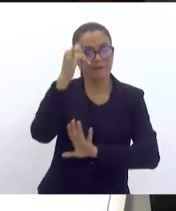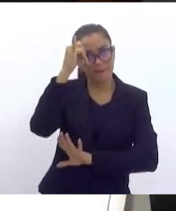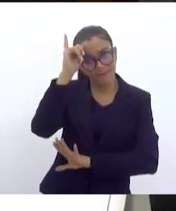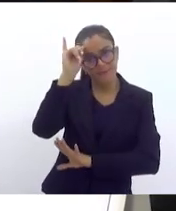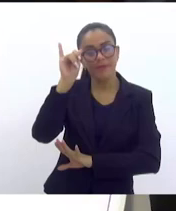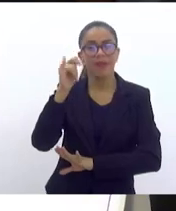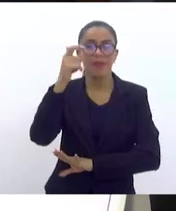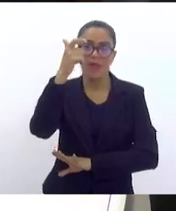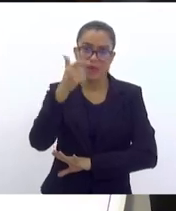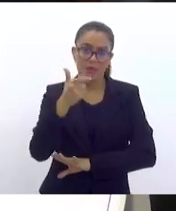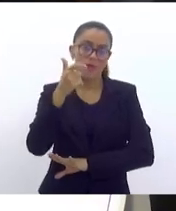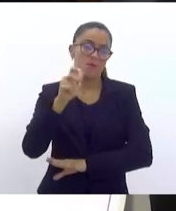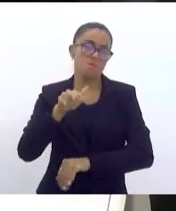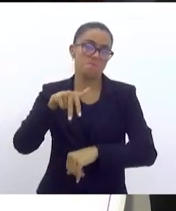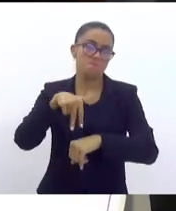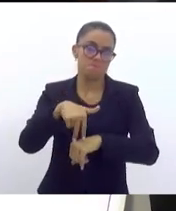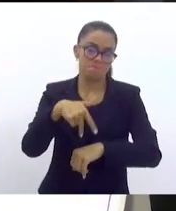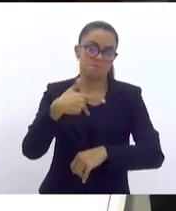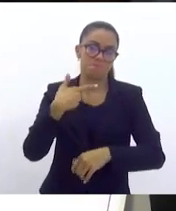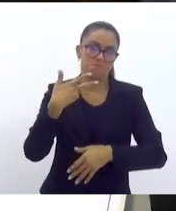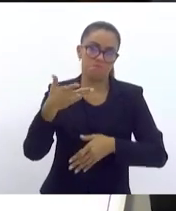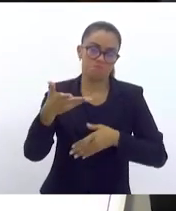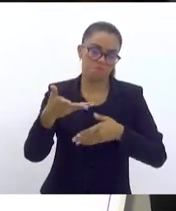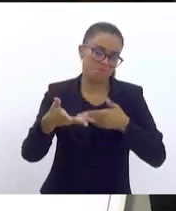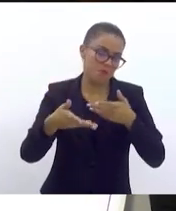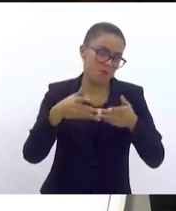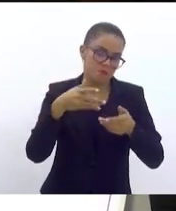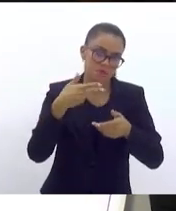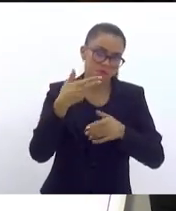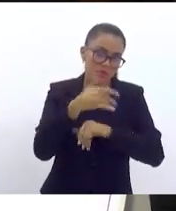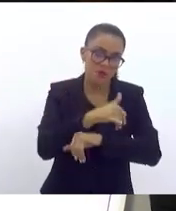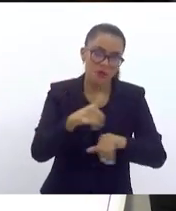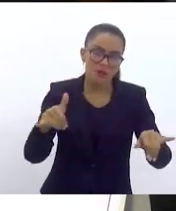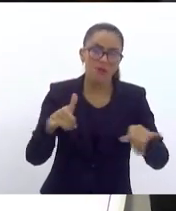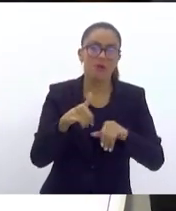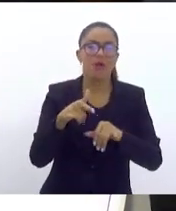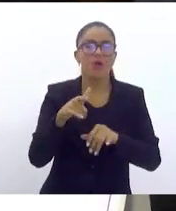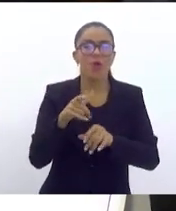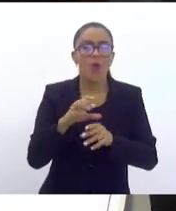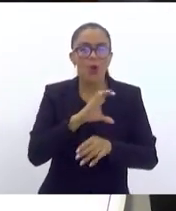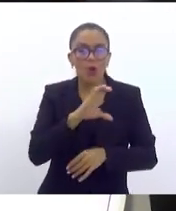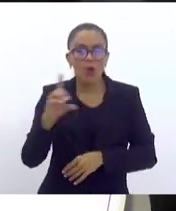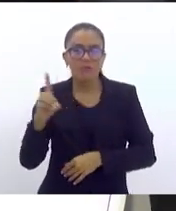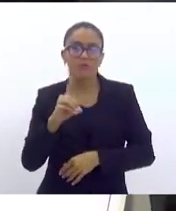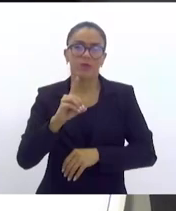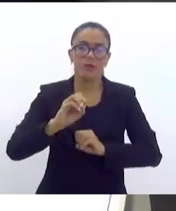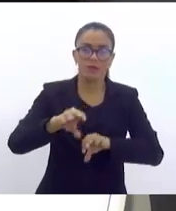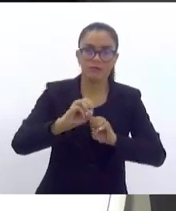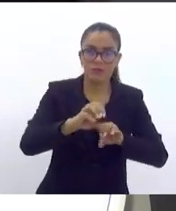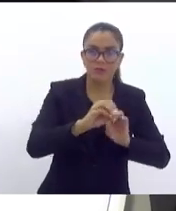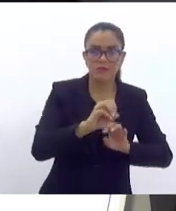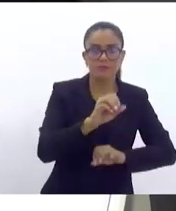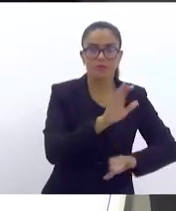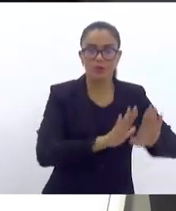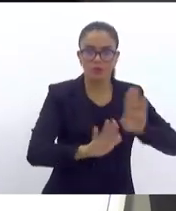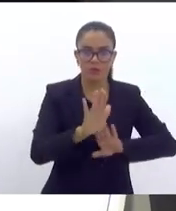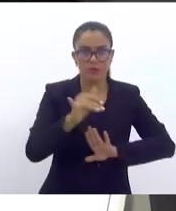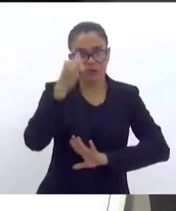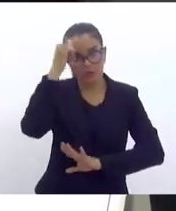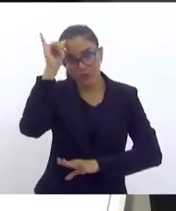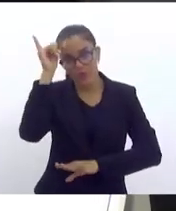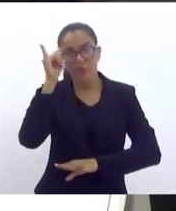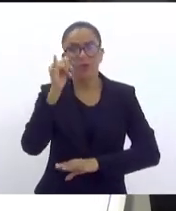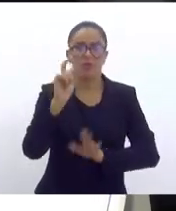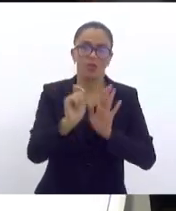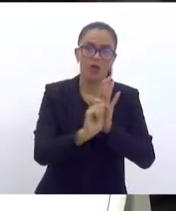desse lugar que eu falo eu coordena ali nosso programa educacional de resistências um programa que já existe